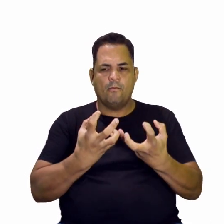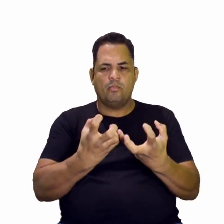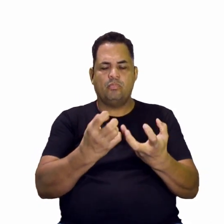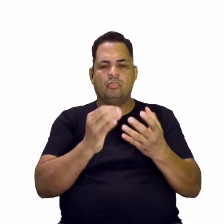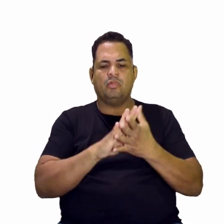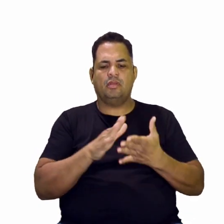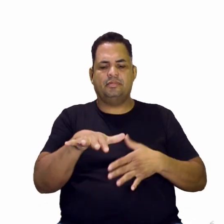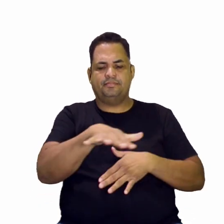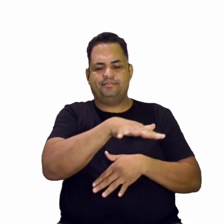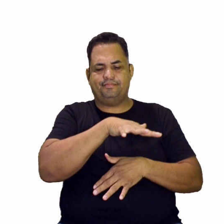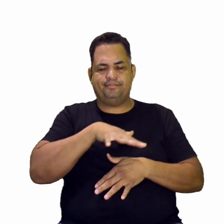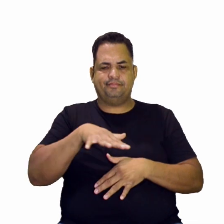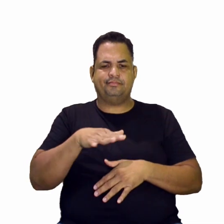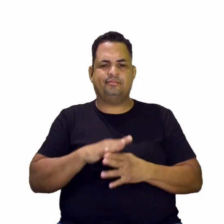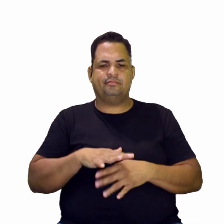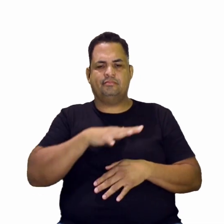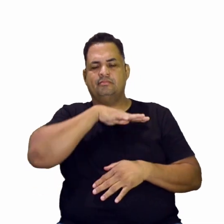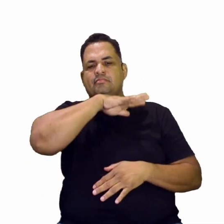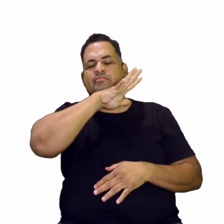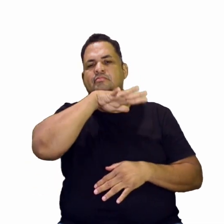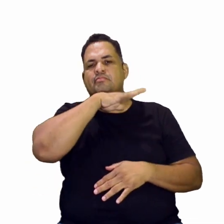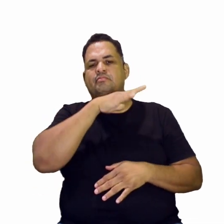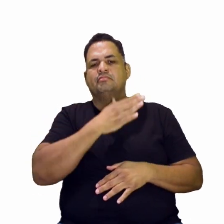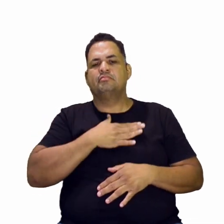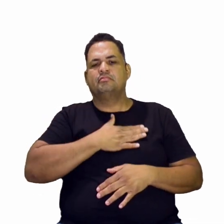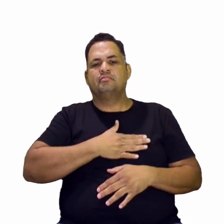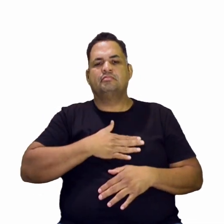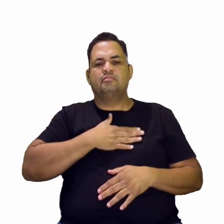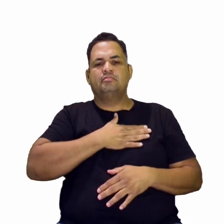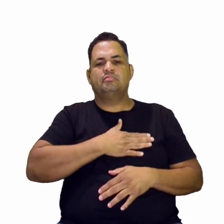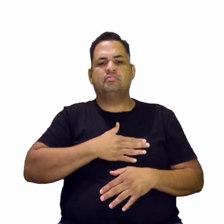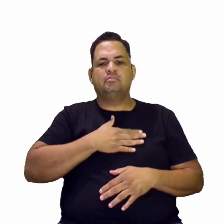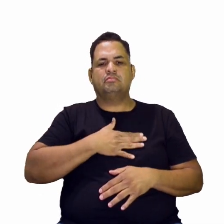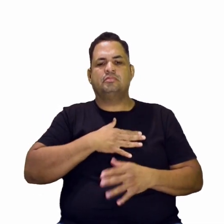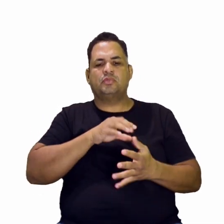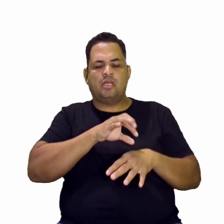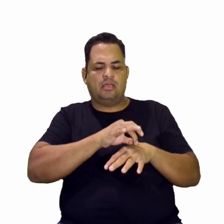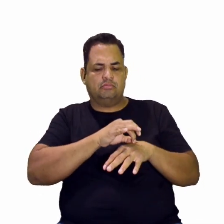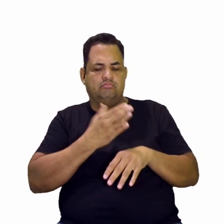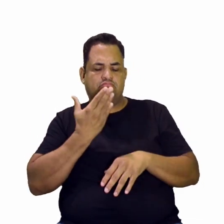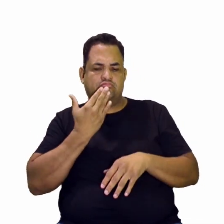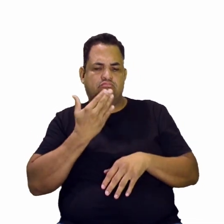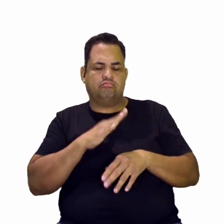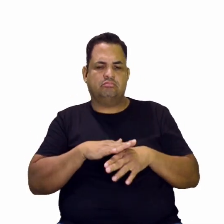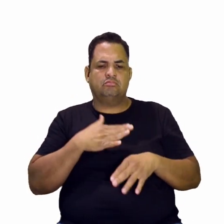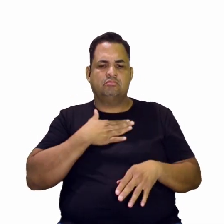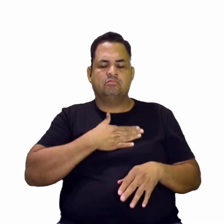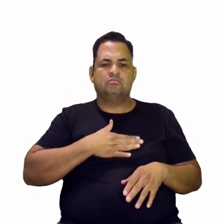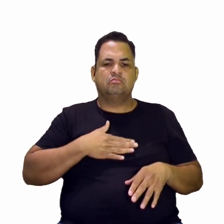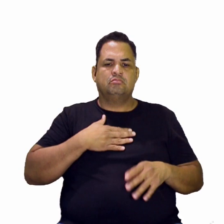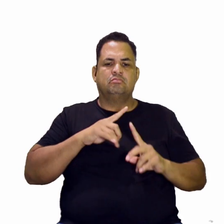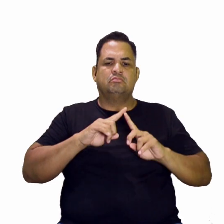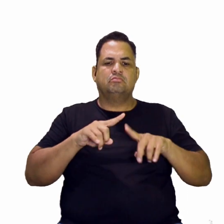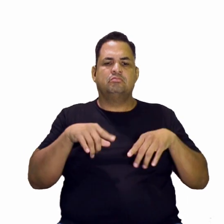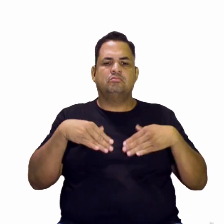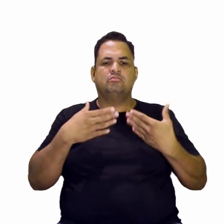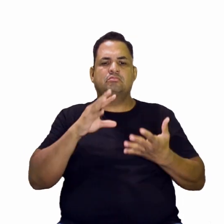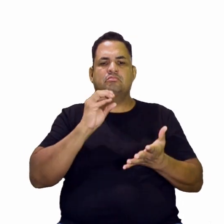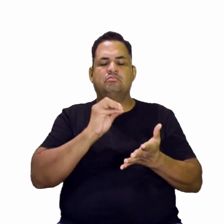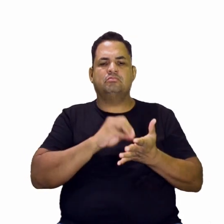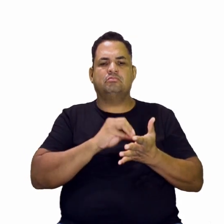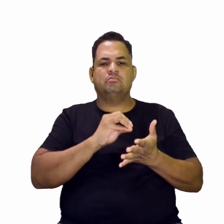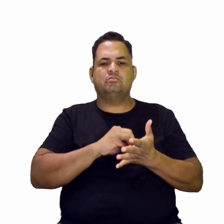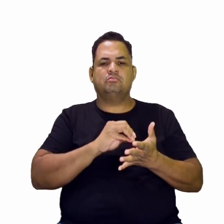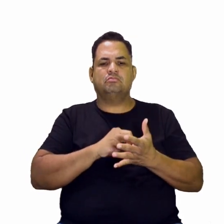são animais que gostam de carne, comem carne, mas, né, quando falta